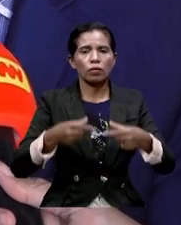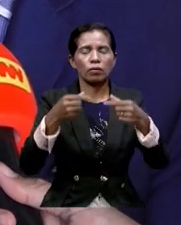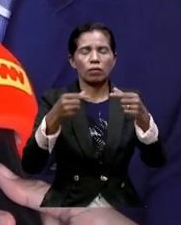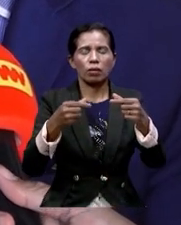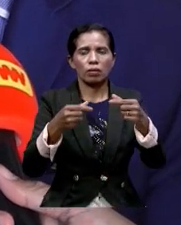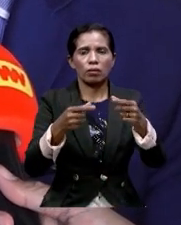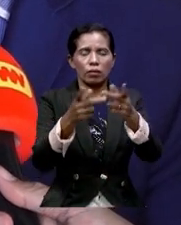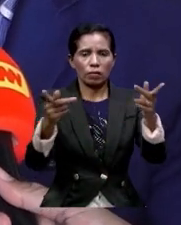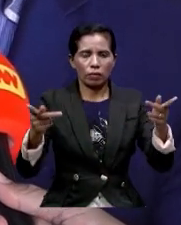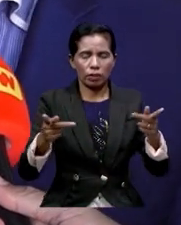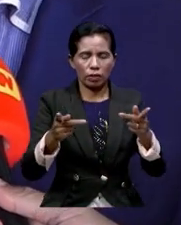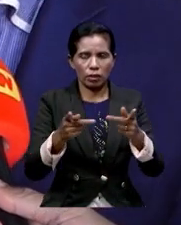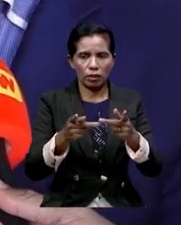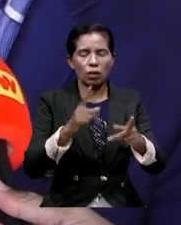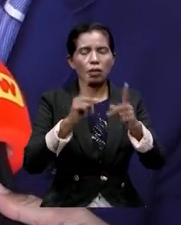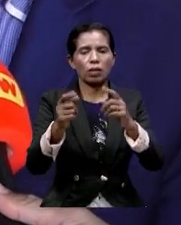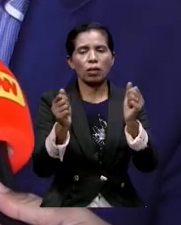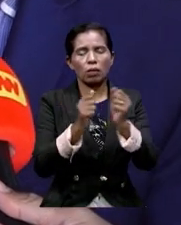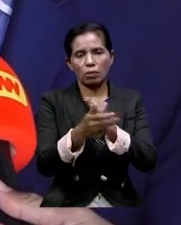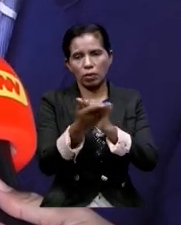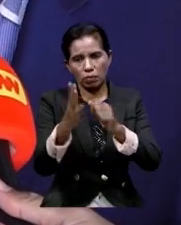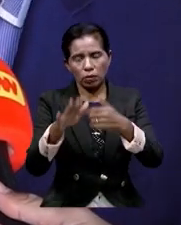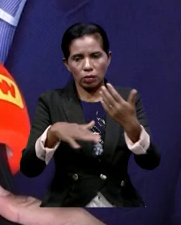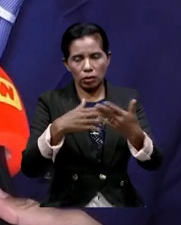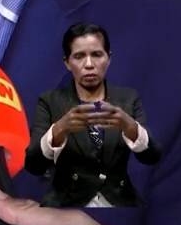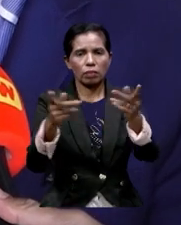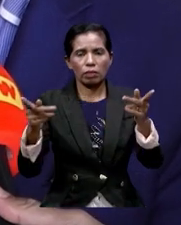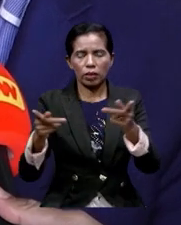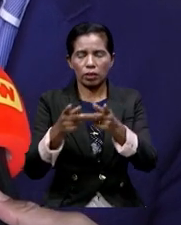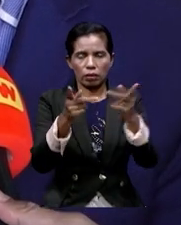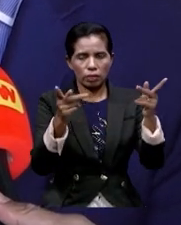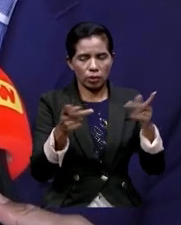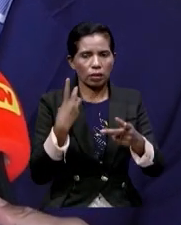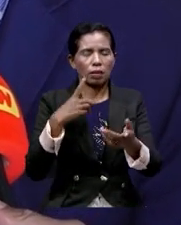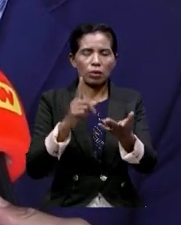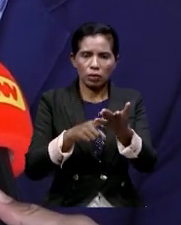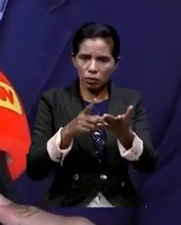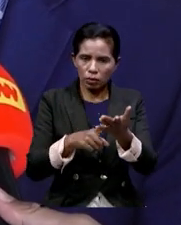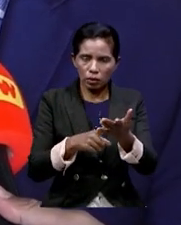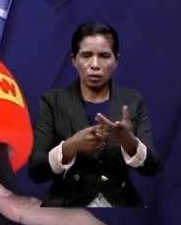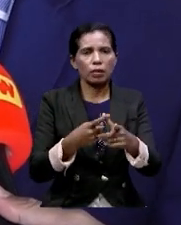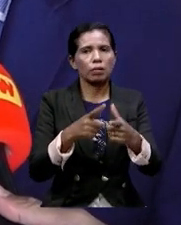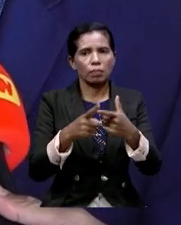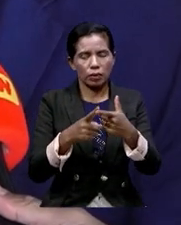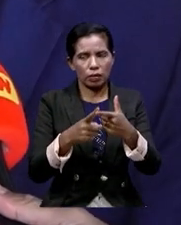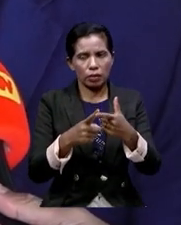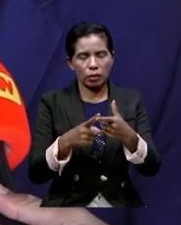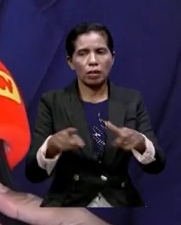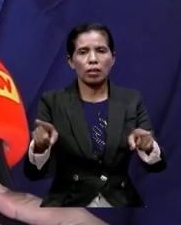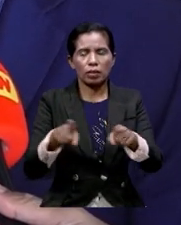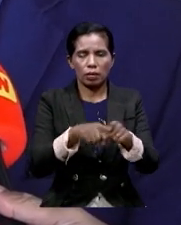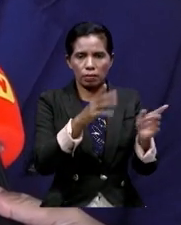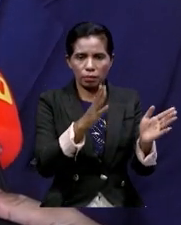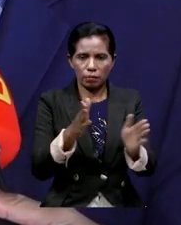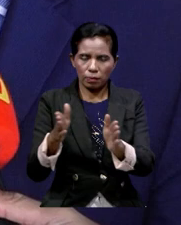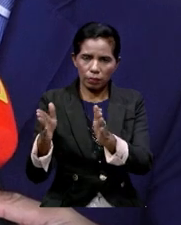ele explica para a Tvotsira, área neve, mas discutia no foi Nadal, ele liu, não temos